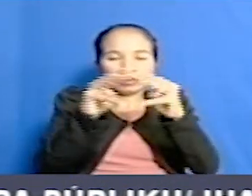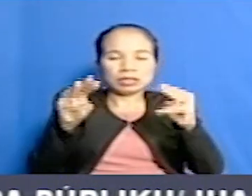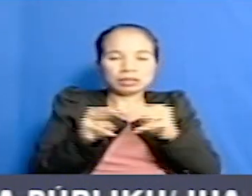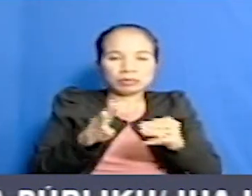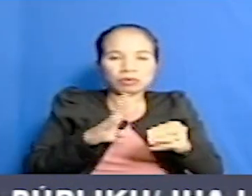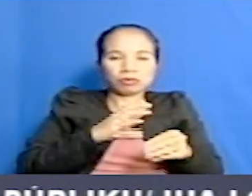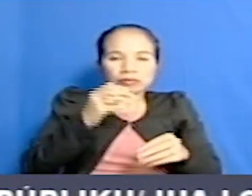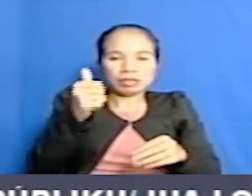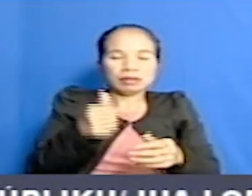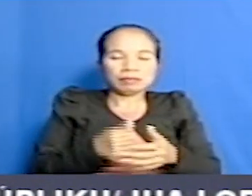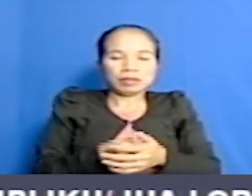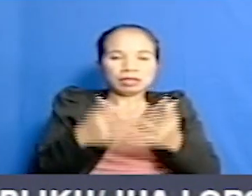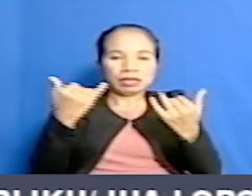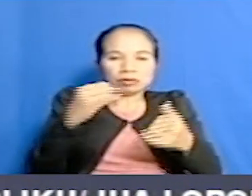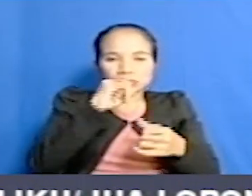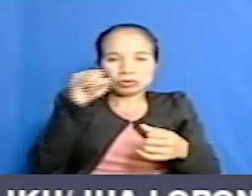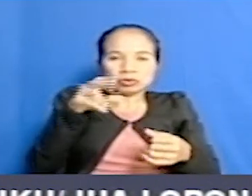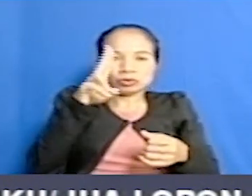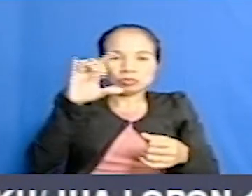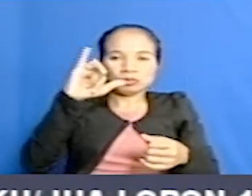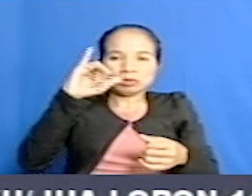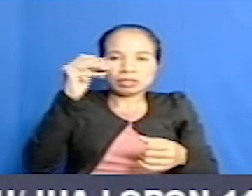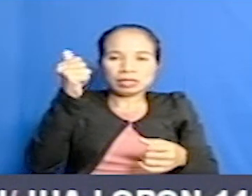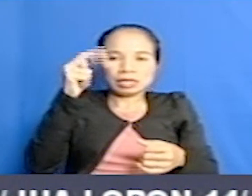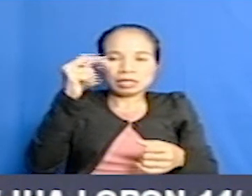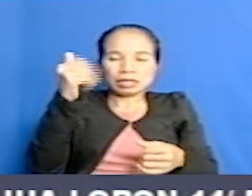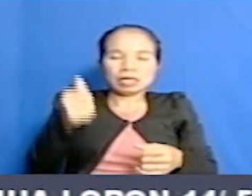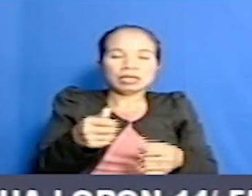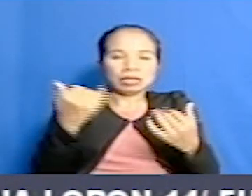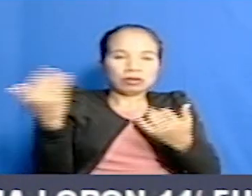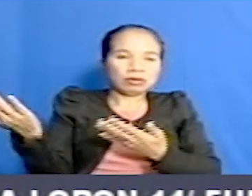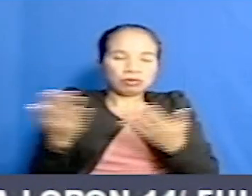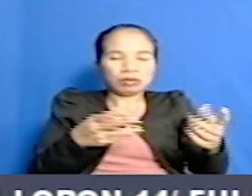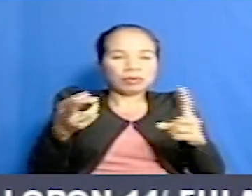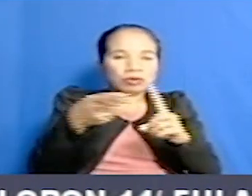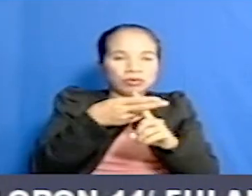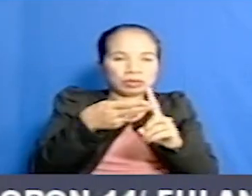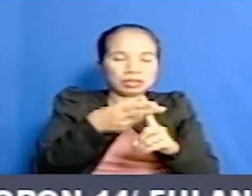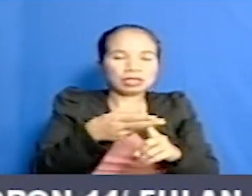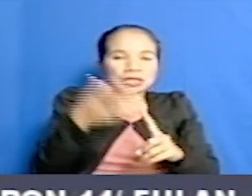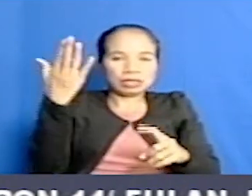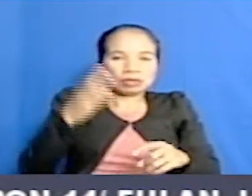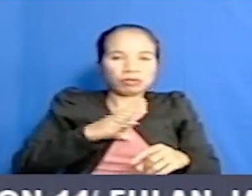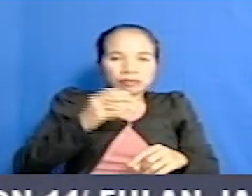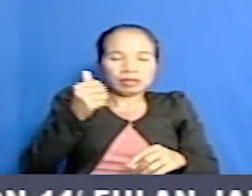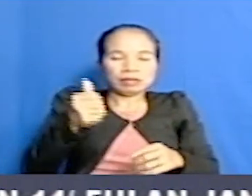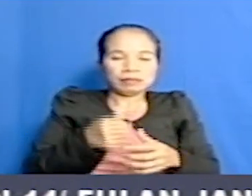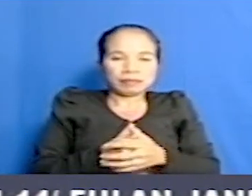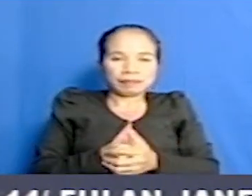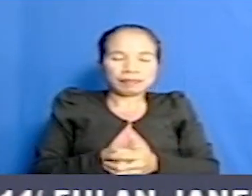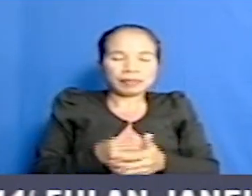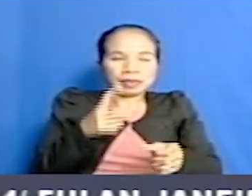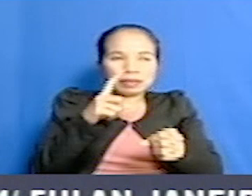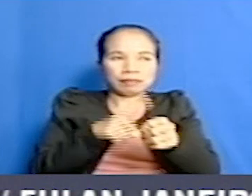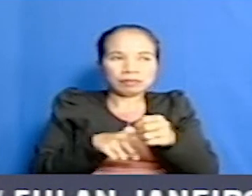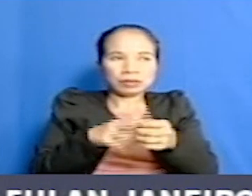Kovalima. Dadaung ne Juliana dos Santos Alola submete ona pa quarentena obrigatório i Kovalima. Depois de